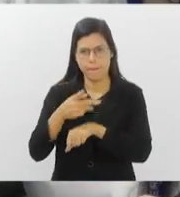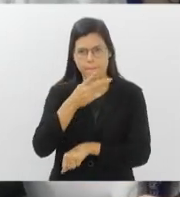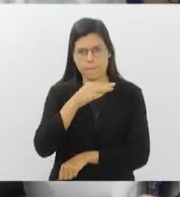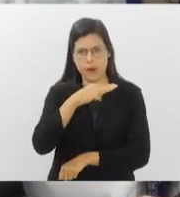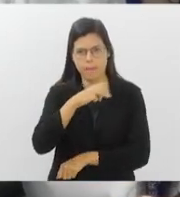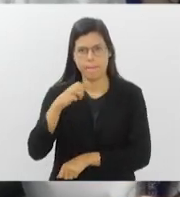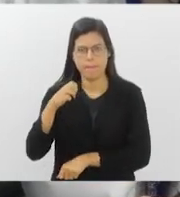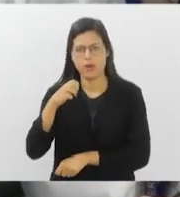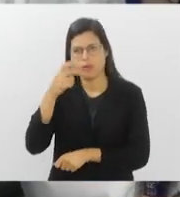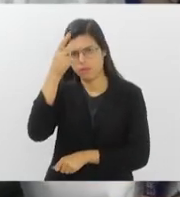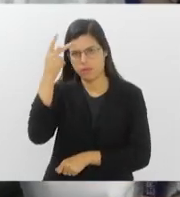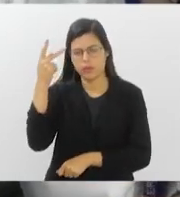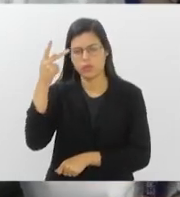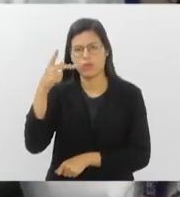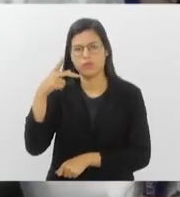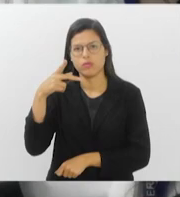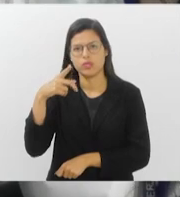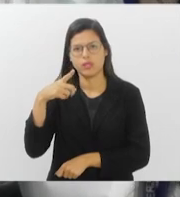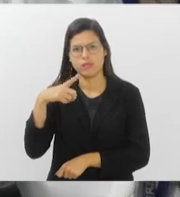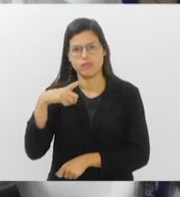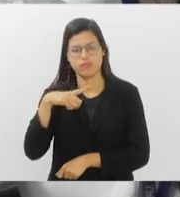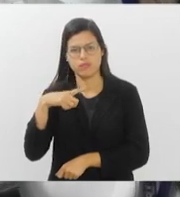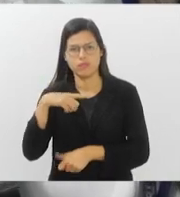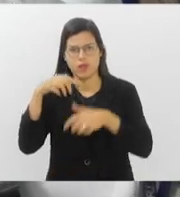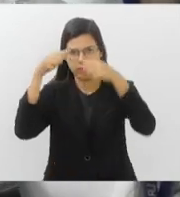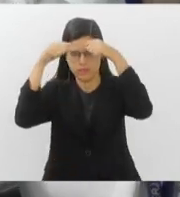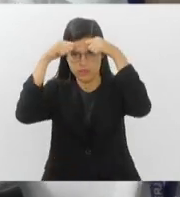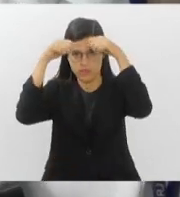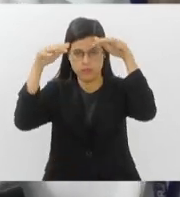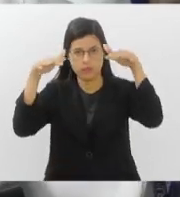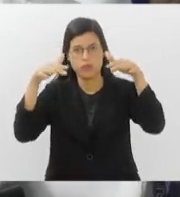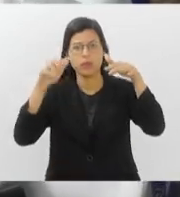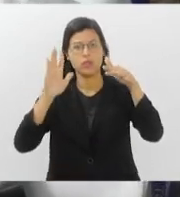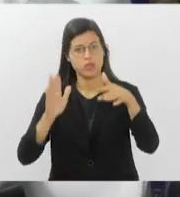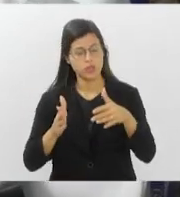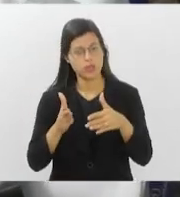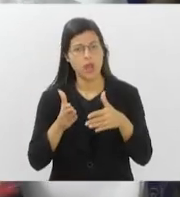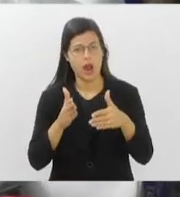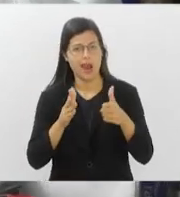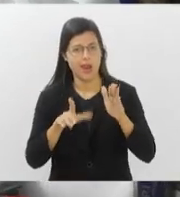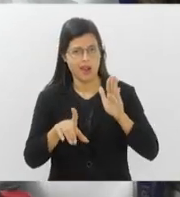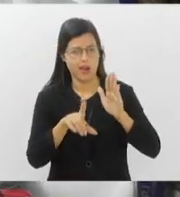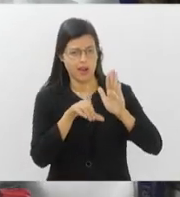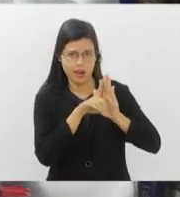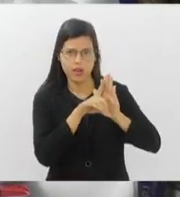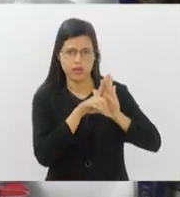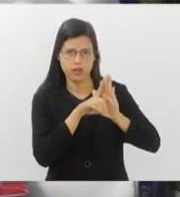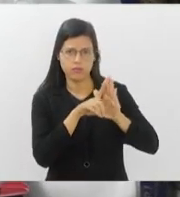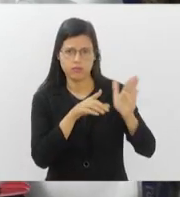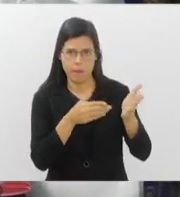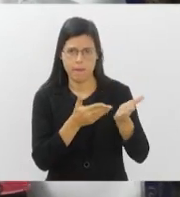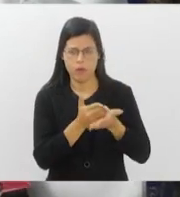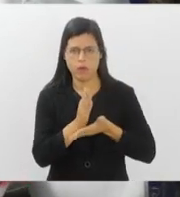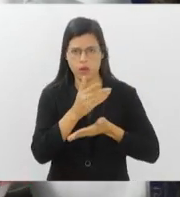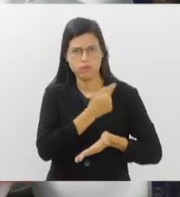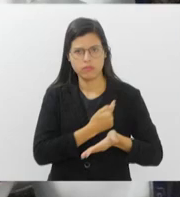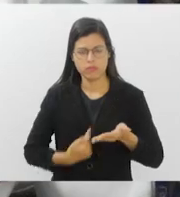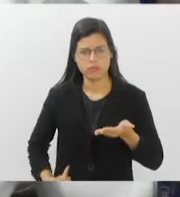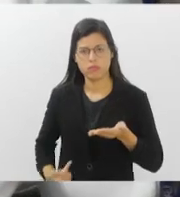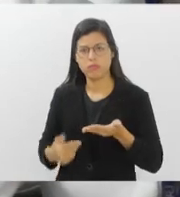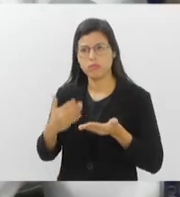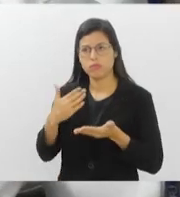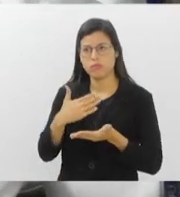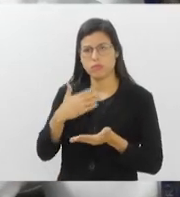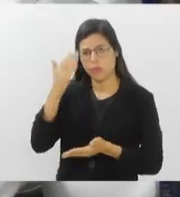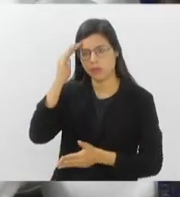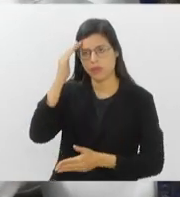um transtorno de espectro autista, já foi sancionado pelo governador, já virou lei. E aí, conforme o entendimento, o meu